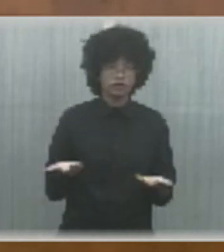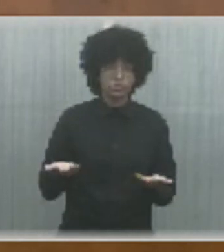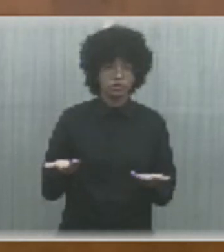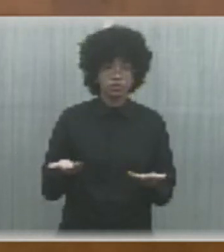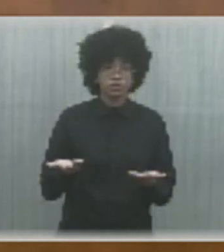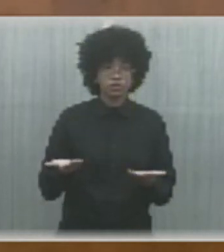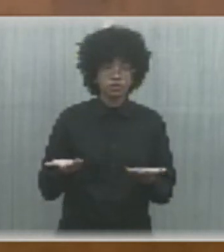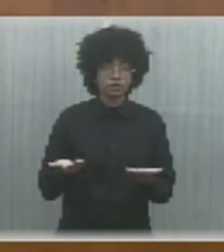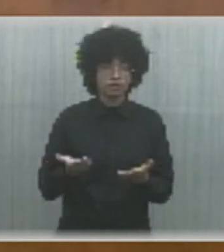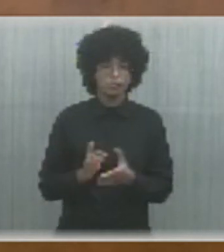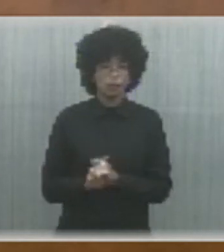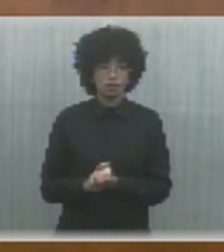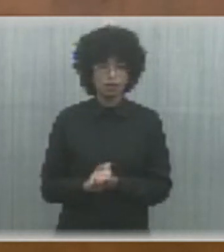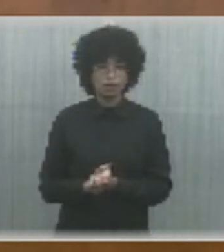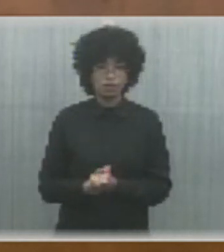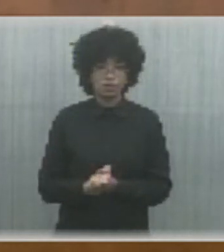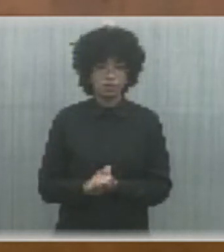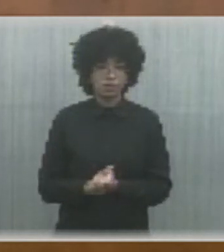uma